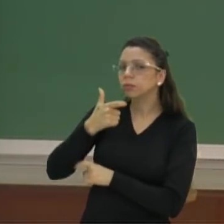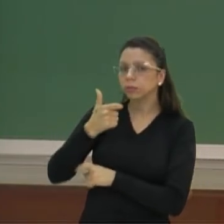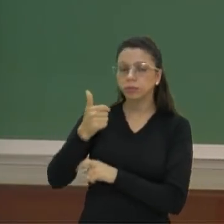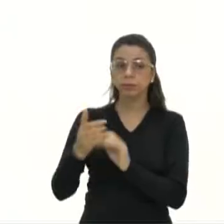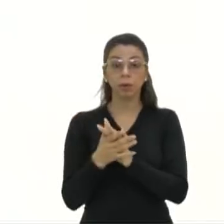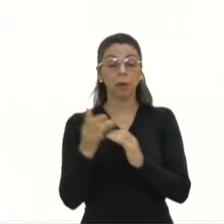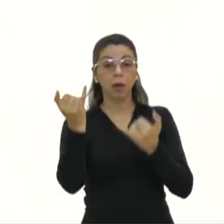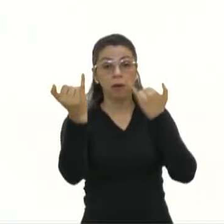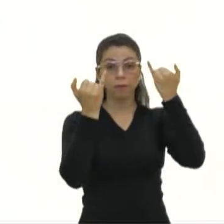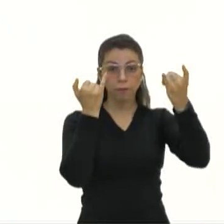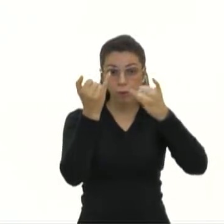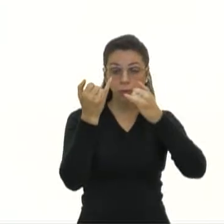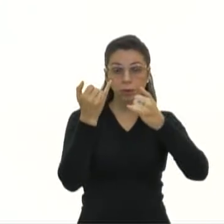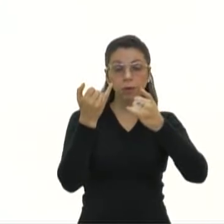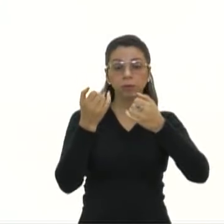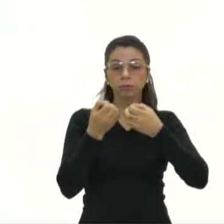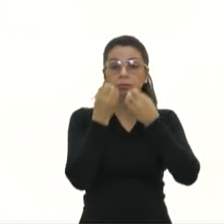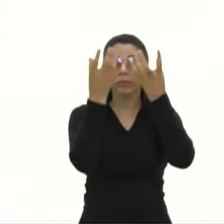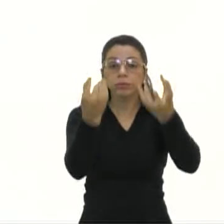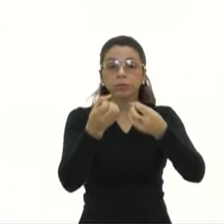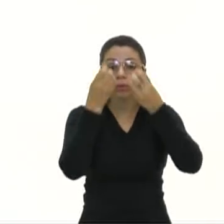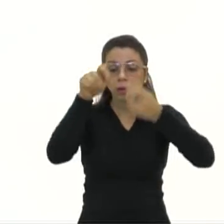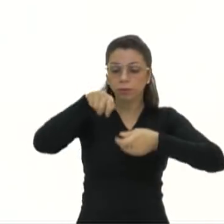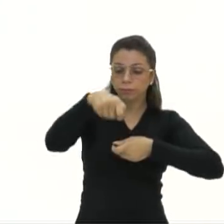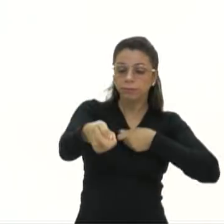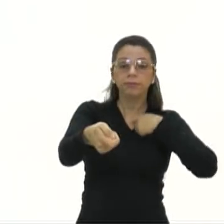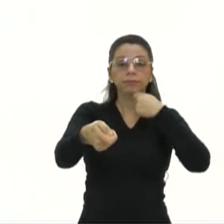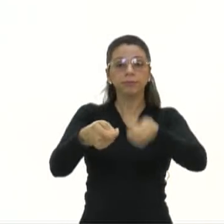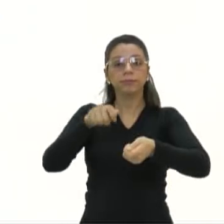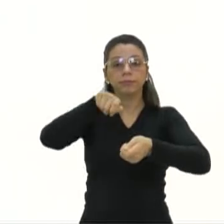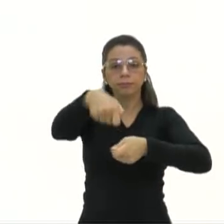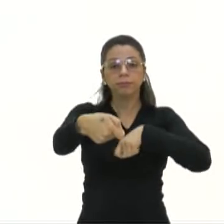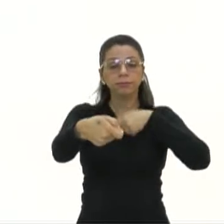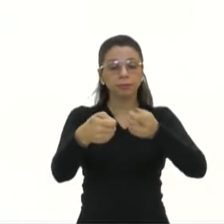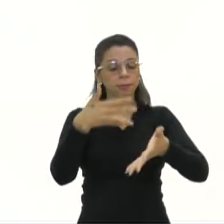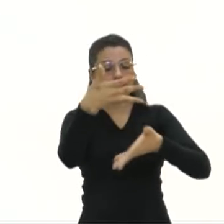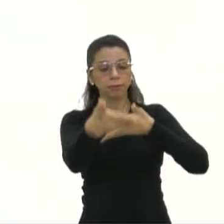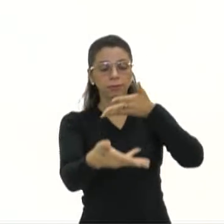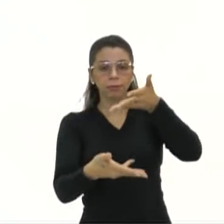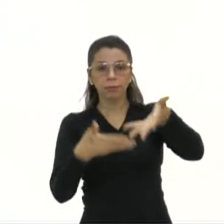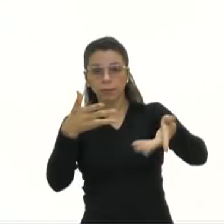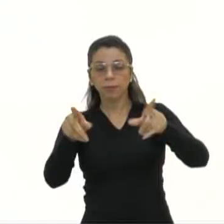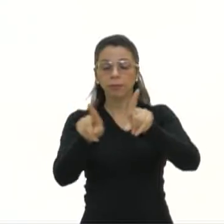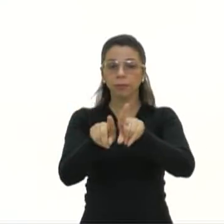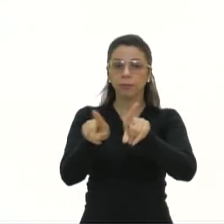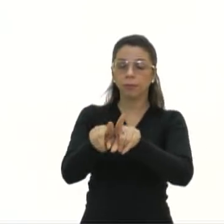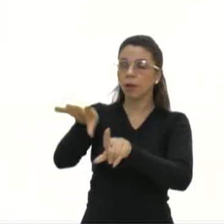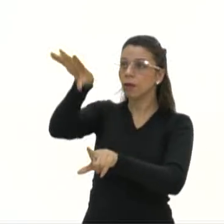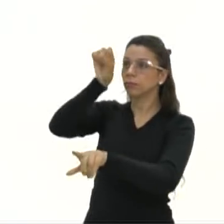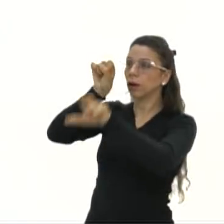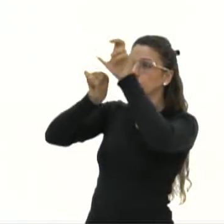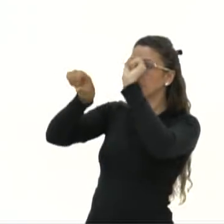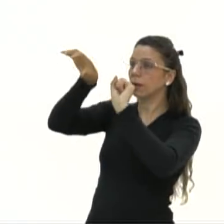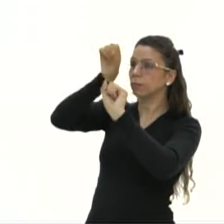A informação é transmitida por sinais, realizados pelas suas mãos, e é captada pela